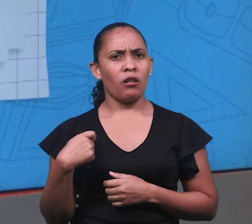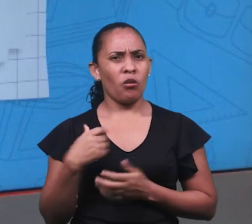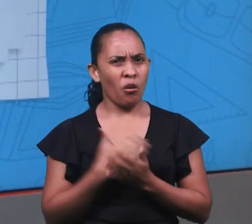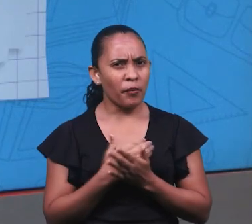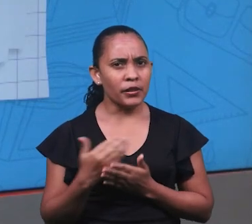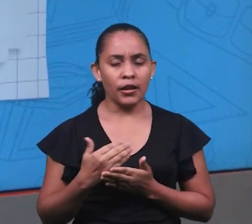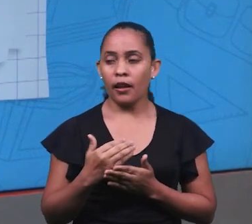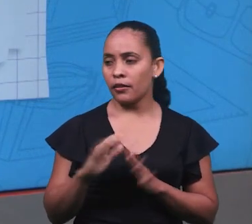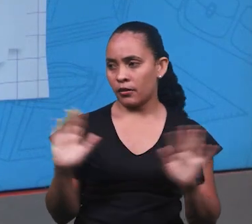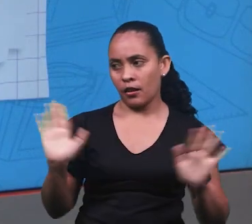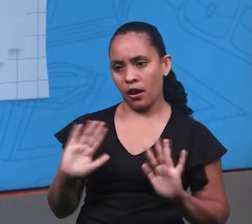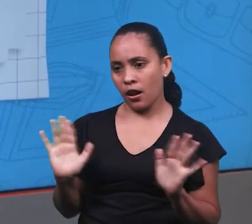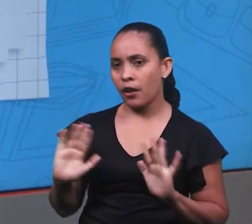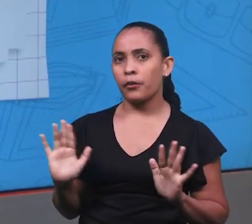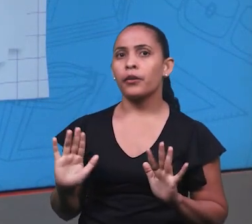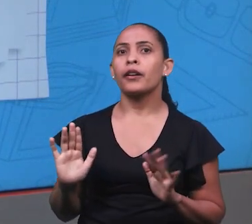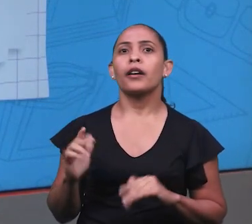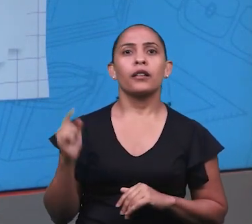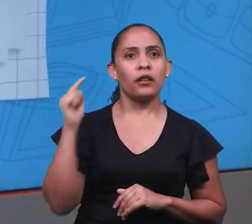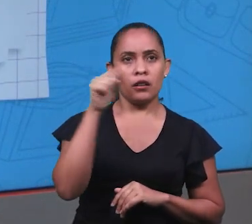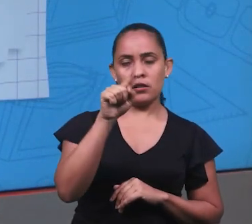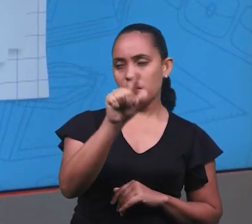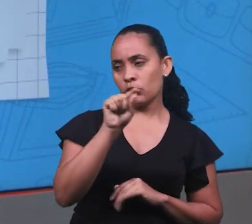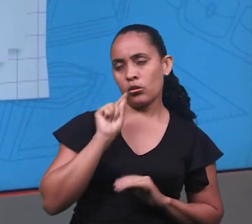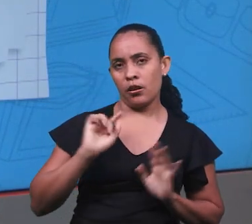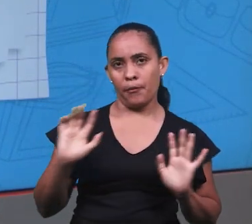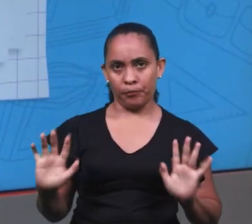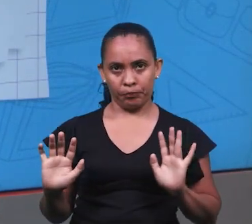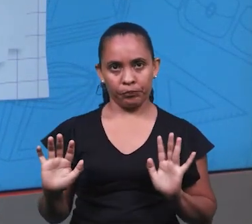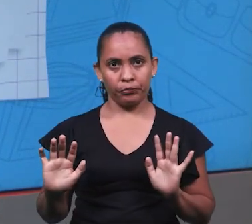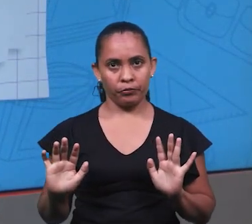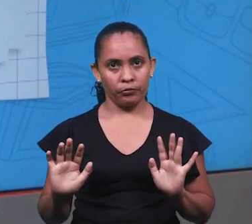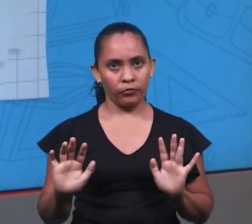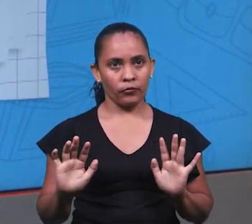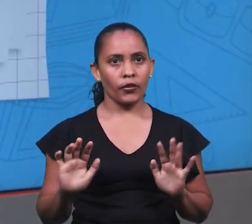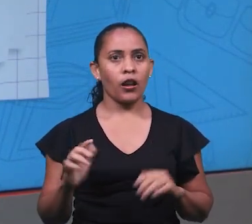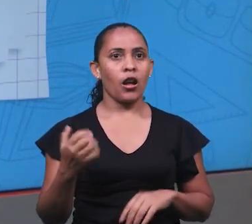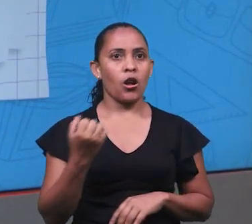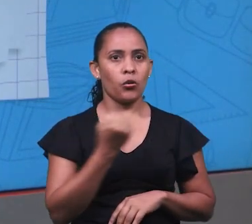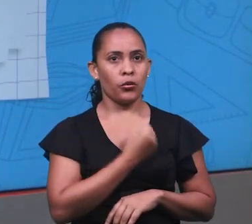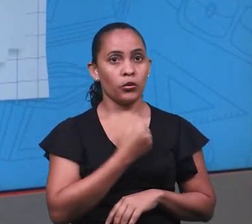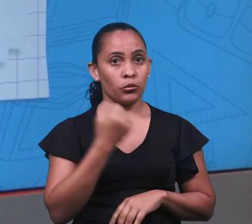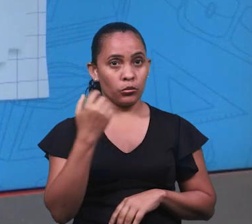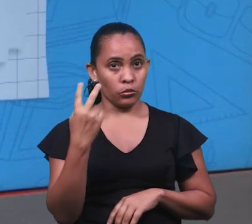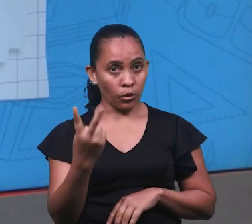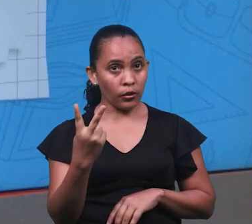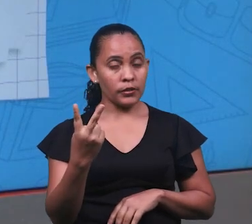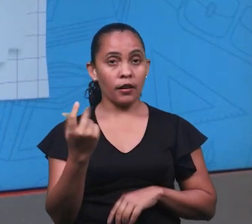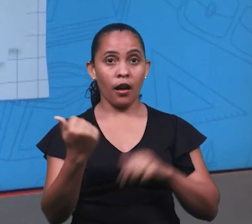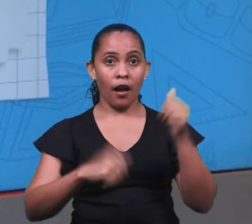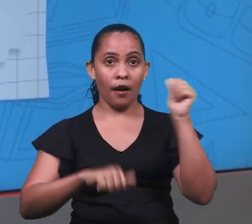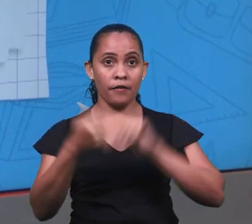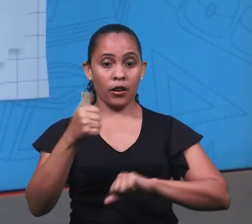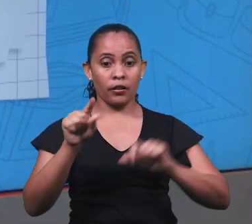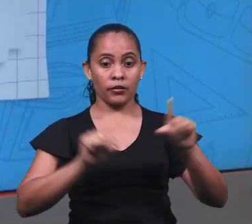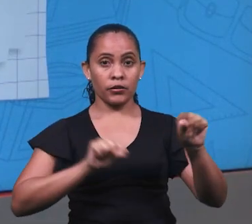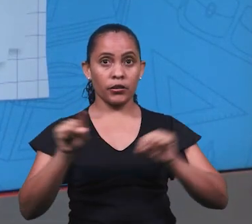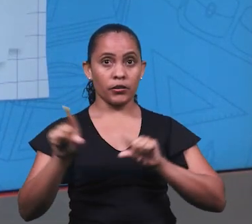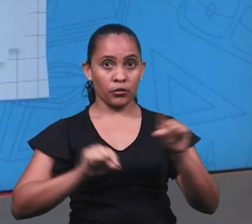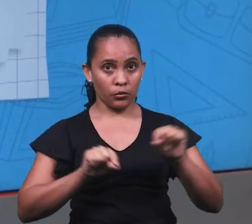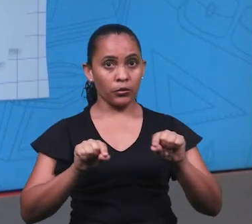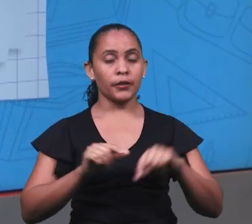foi o repertório sociocultural que o seu colega escolheu. Ou seja, a competência 2 começa a ser avaliada aqui na escolha da Constituição